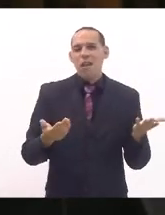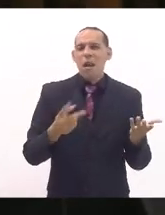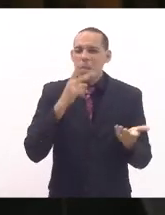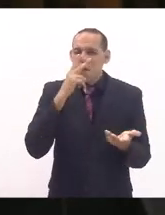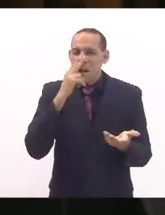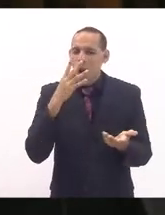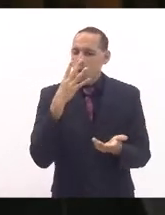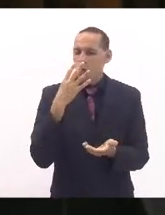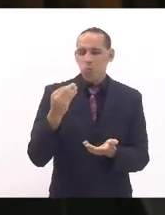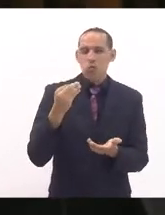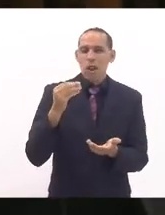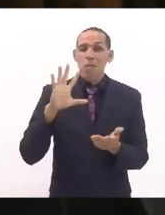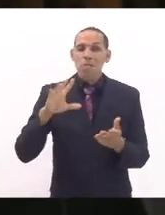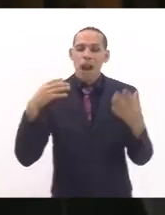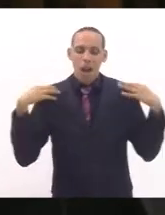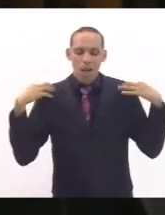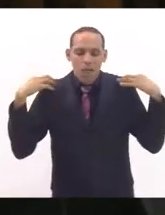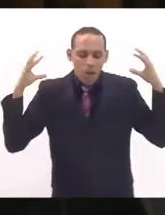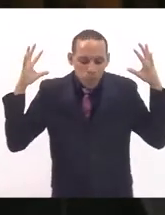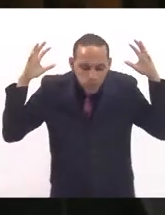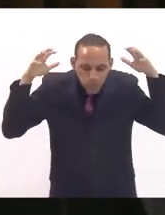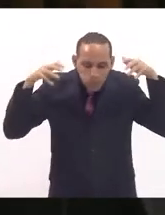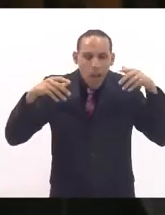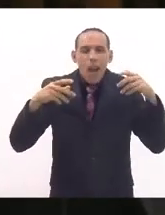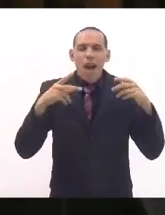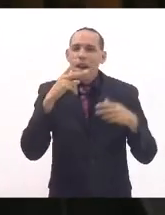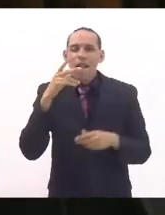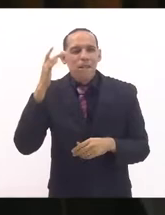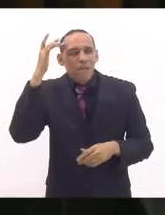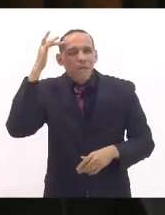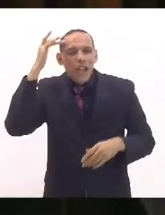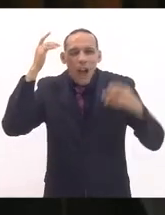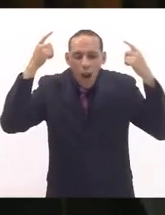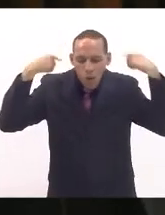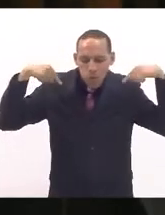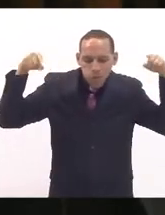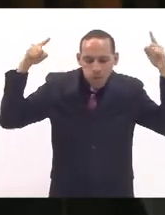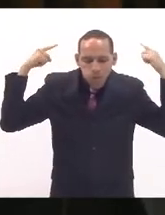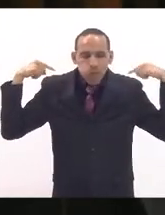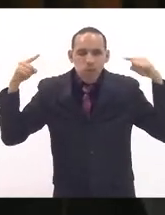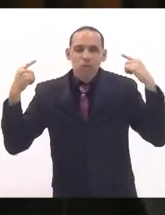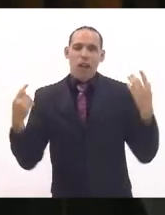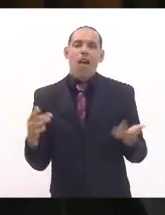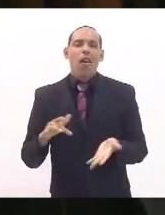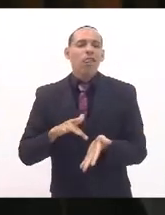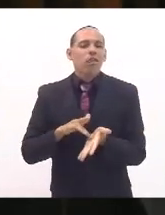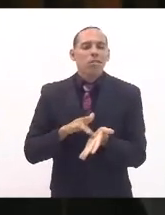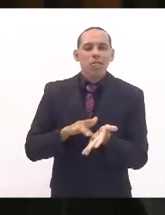cordeiro, vêm aqui o tempo inteiro dizer que estão defendendo, mas é uma mentira.